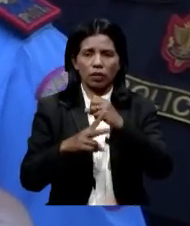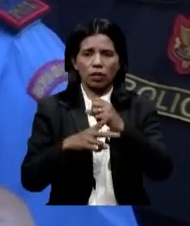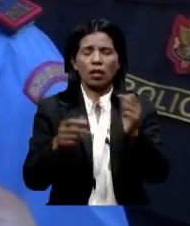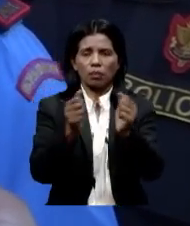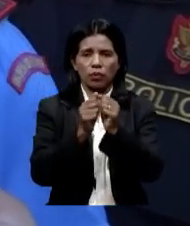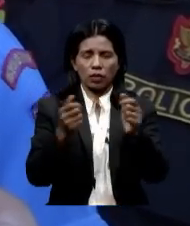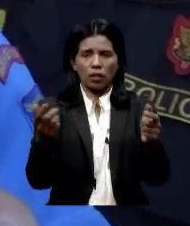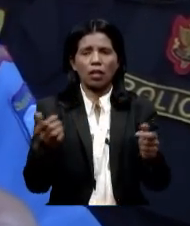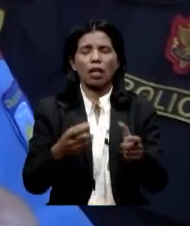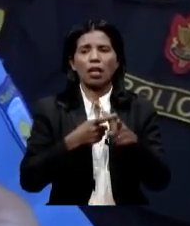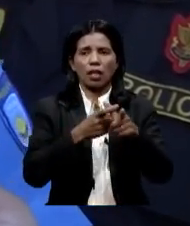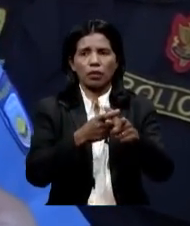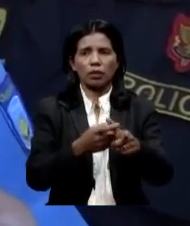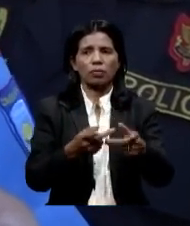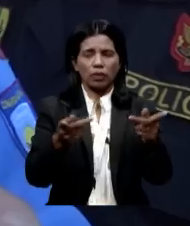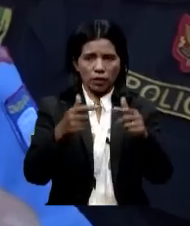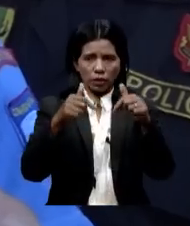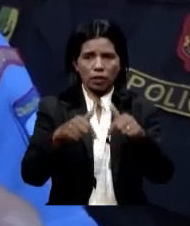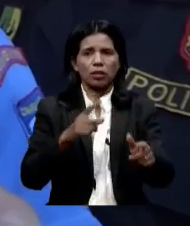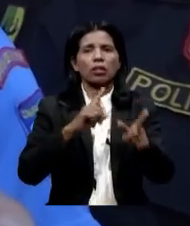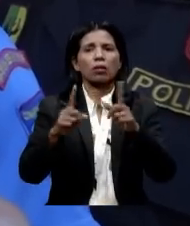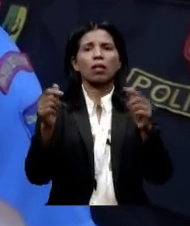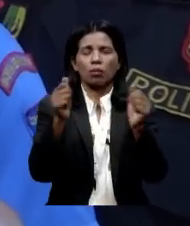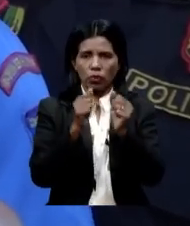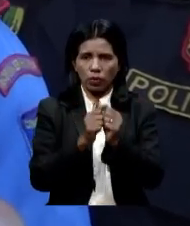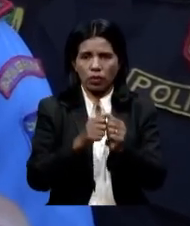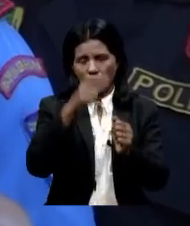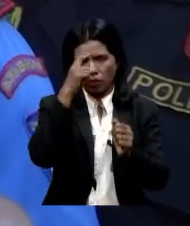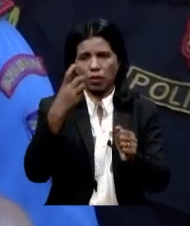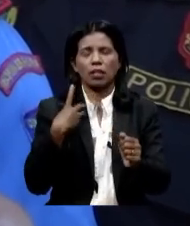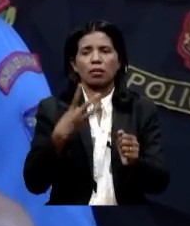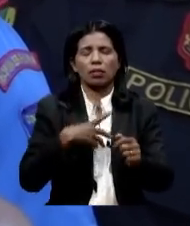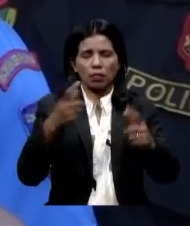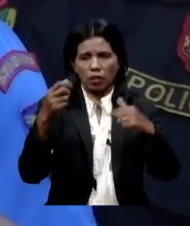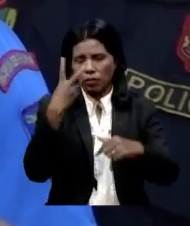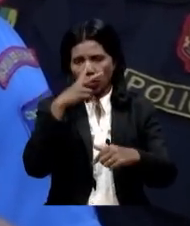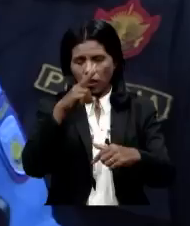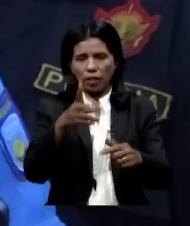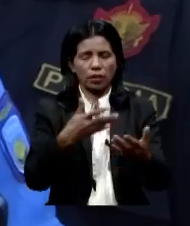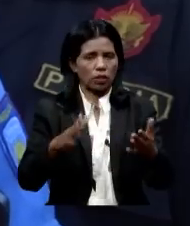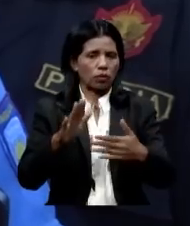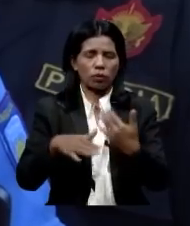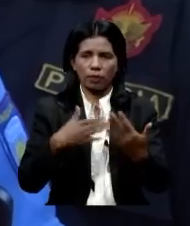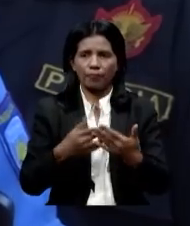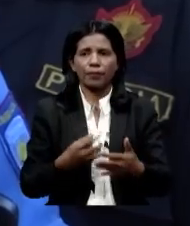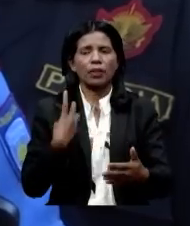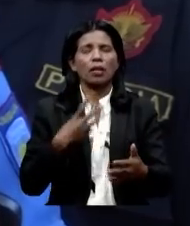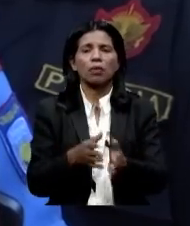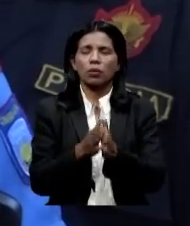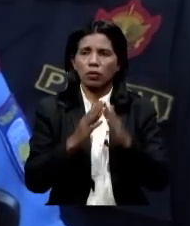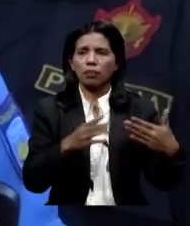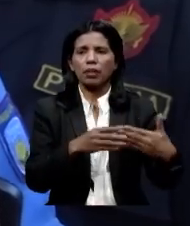que né se levou tu halai tu mais né agora dá com se dá tu culia para malo também é uma caminha tu mais para tu aí sancer né tu e a mim suba líder